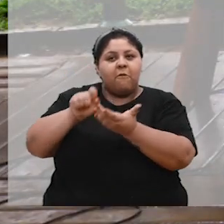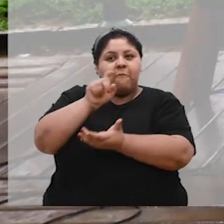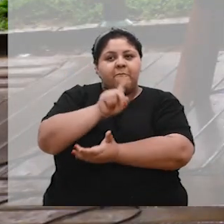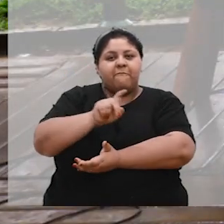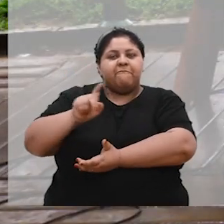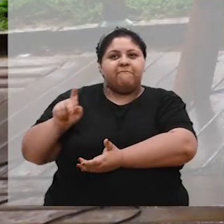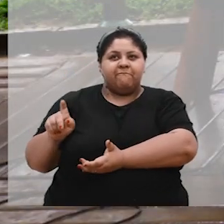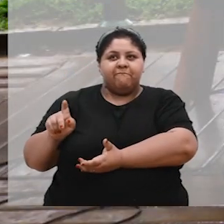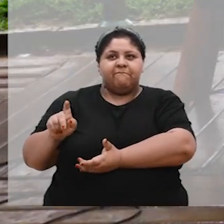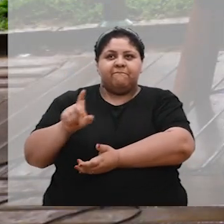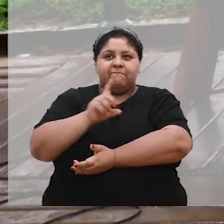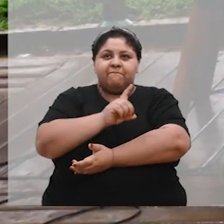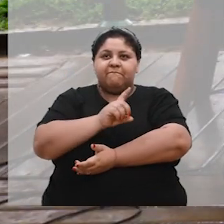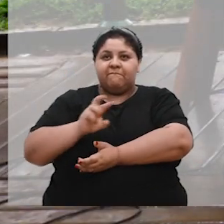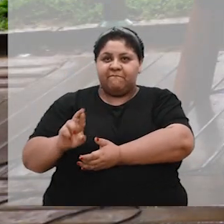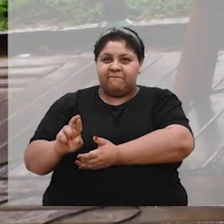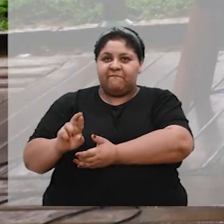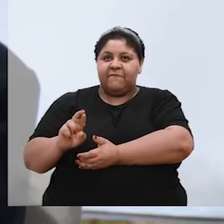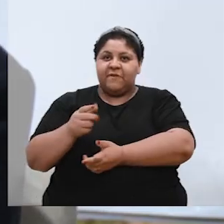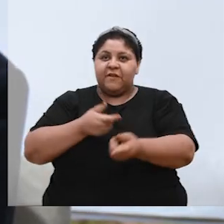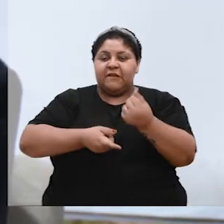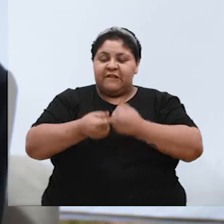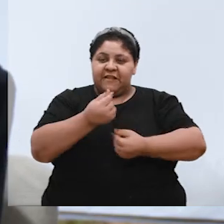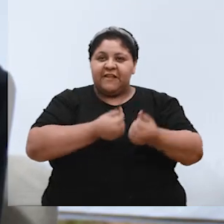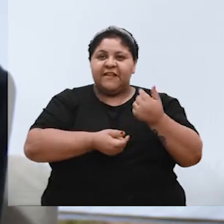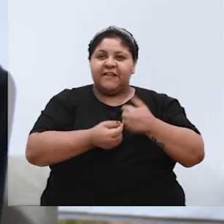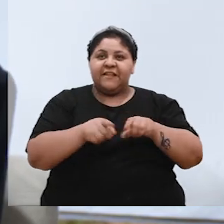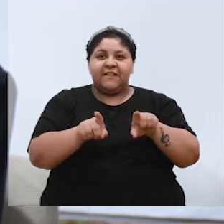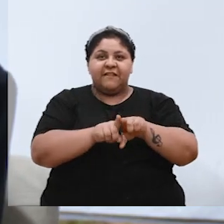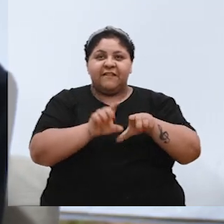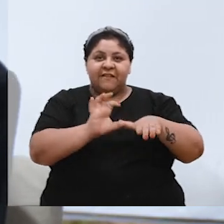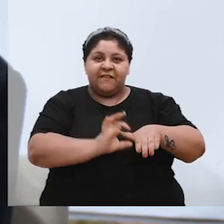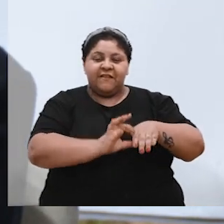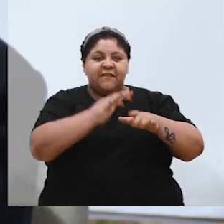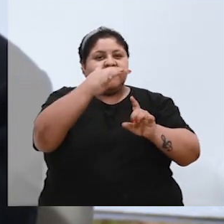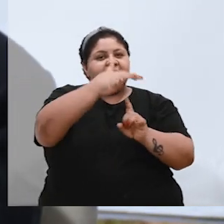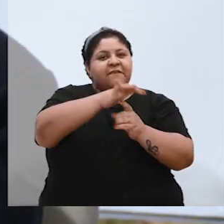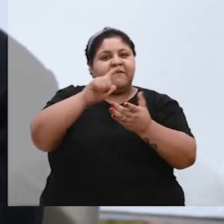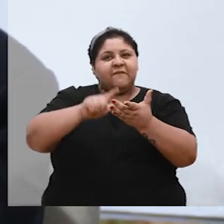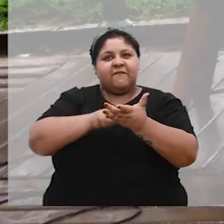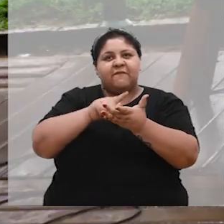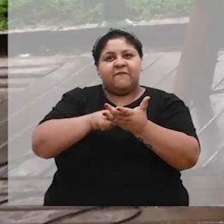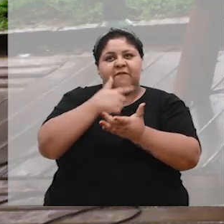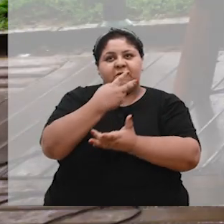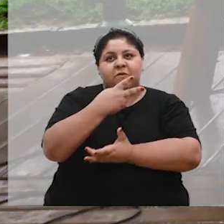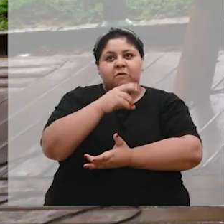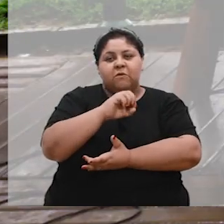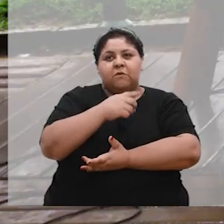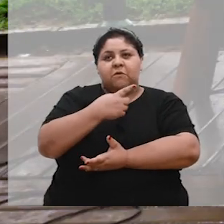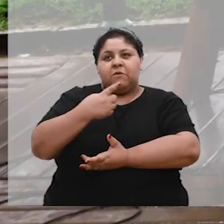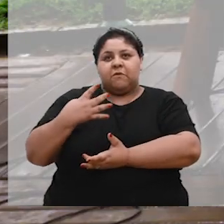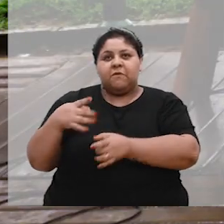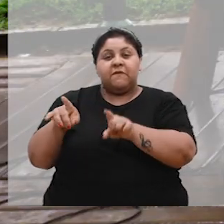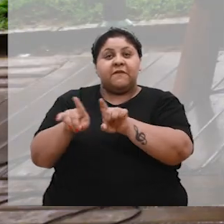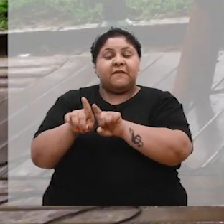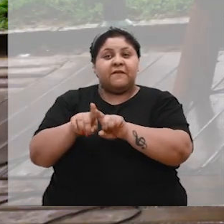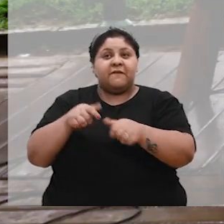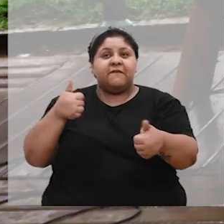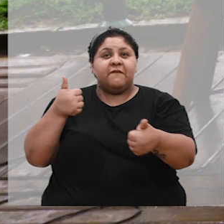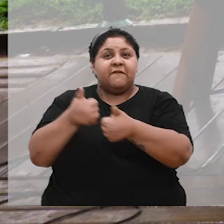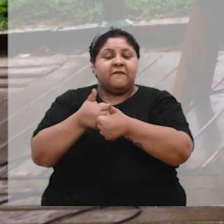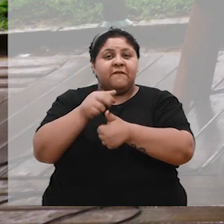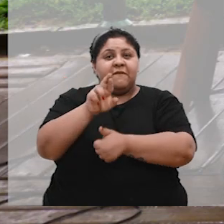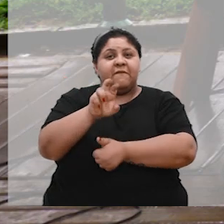escritor, professor, doutor em administração e patrono da Feira do Livro de 2014. Também